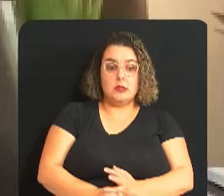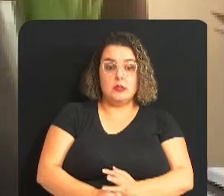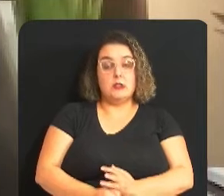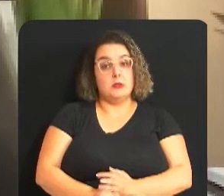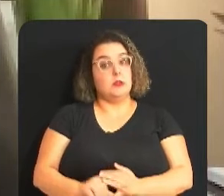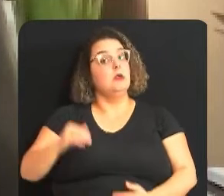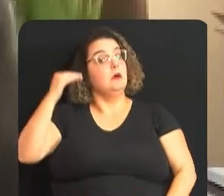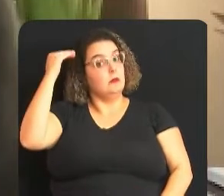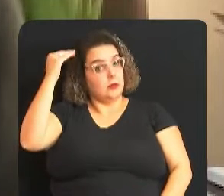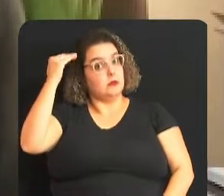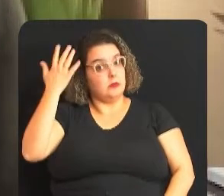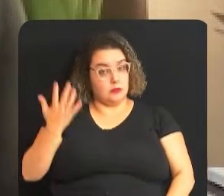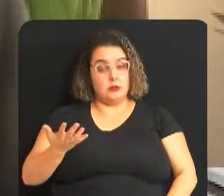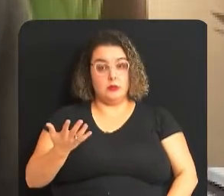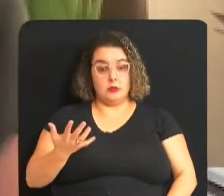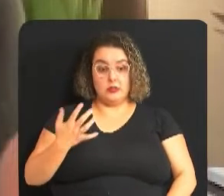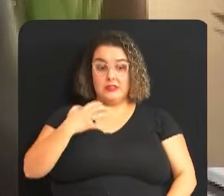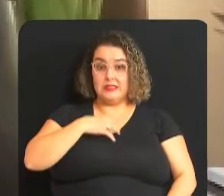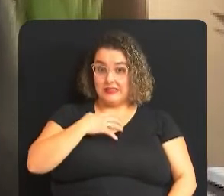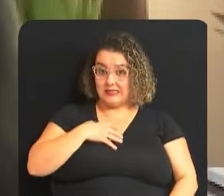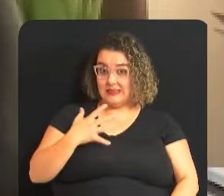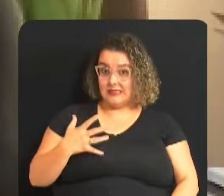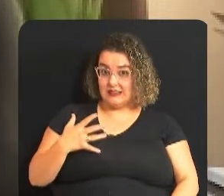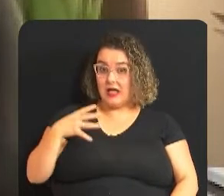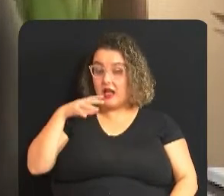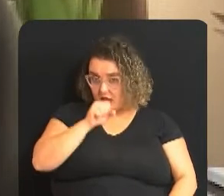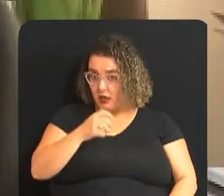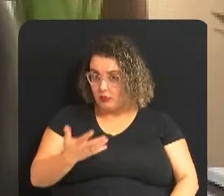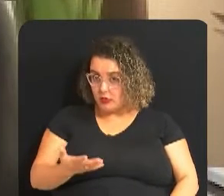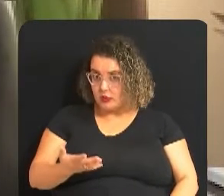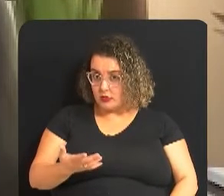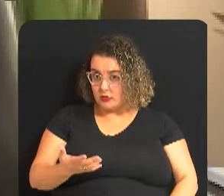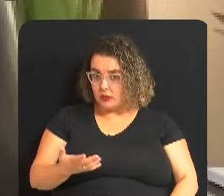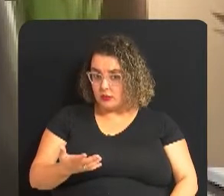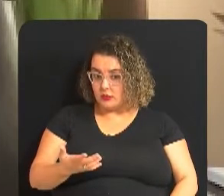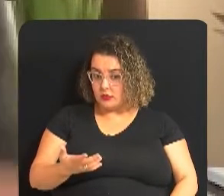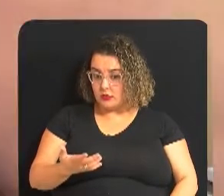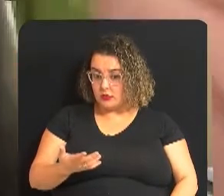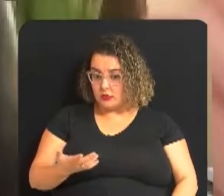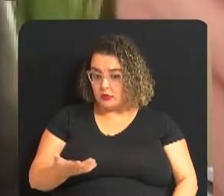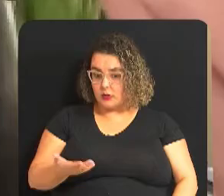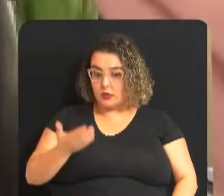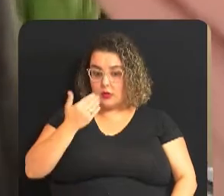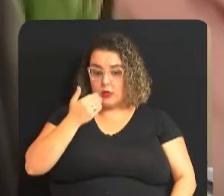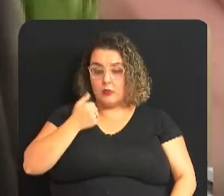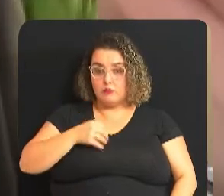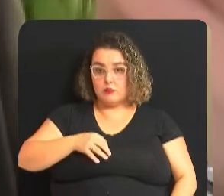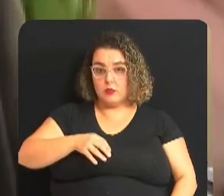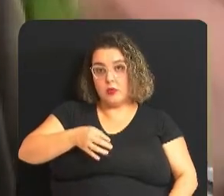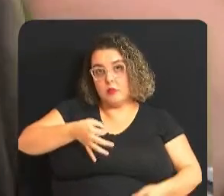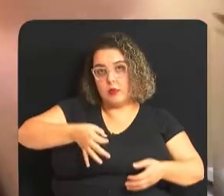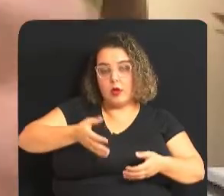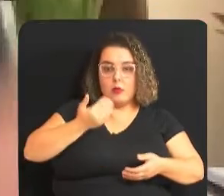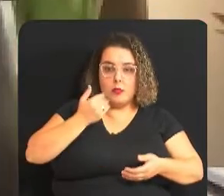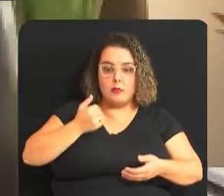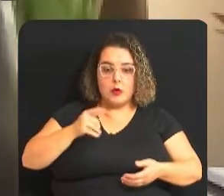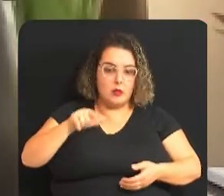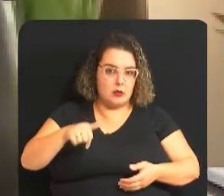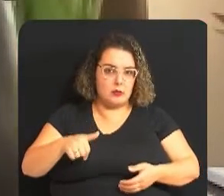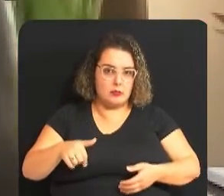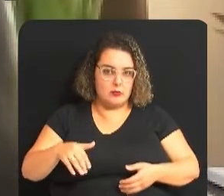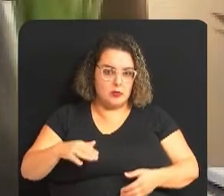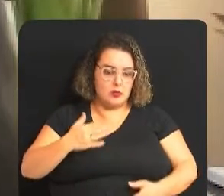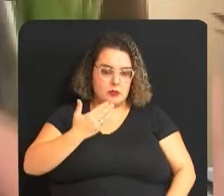adulta e ele está com esse reflexo muito rápido, se for logo no café da manhã e depois da janta, não é um